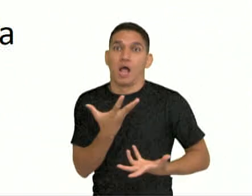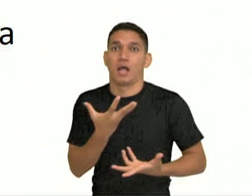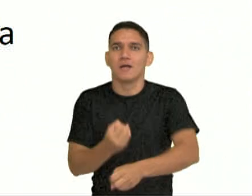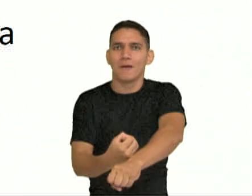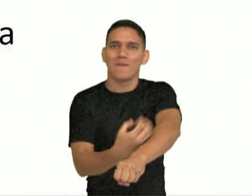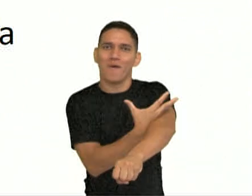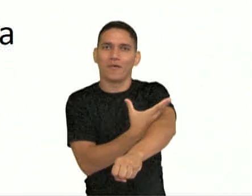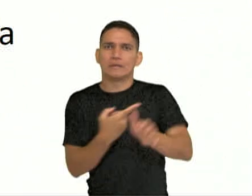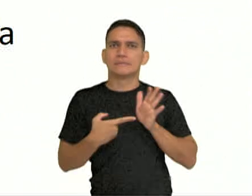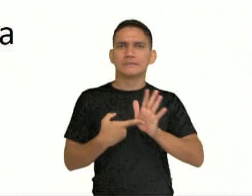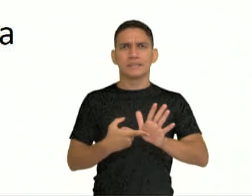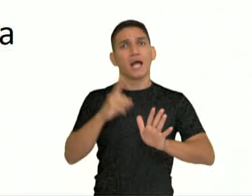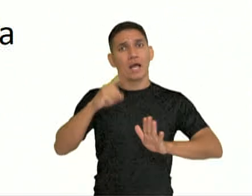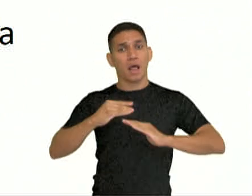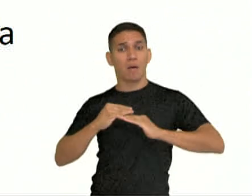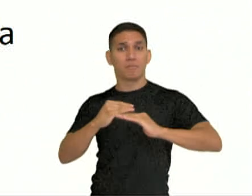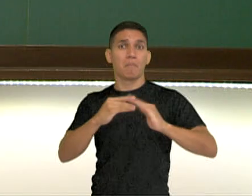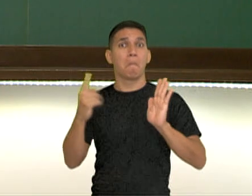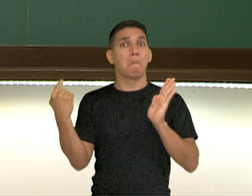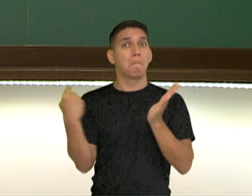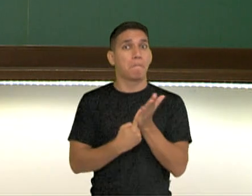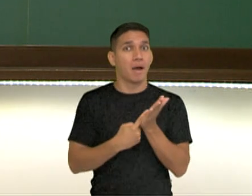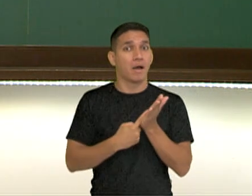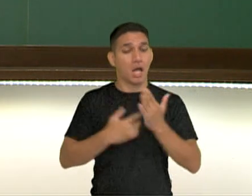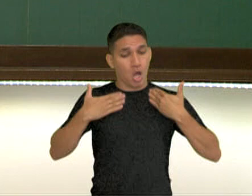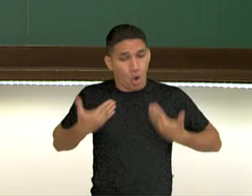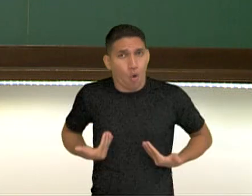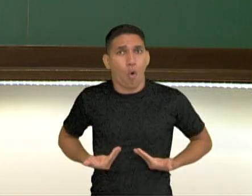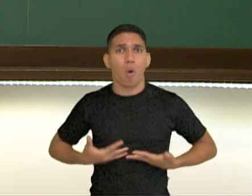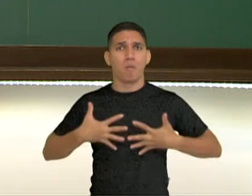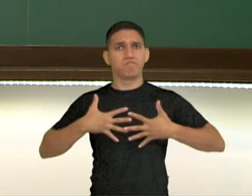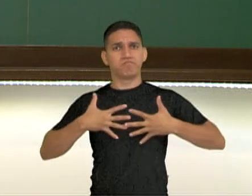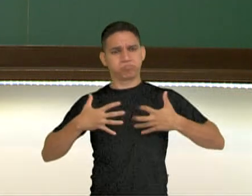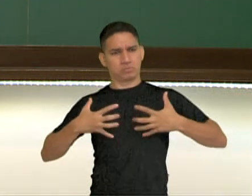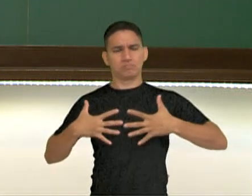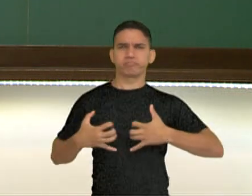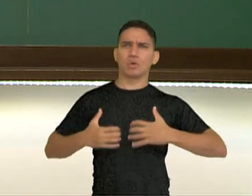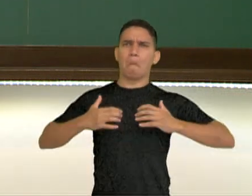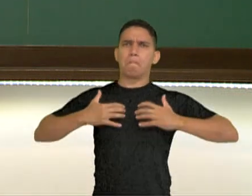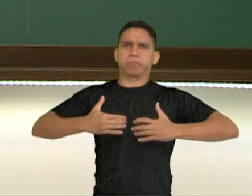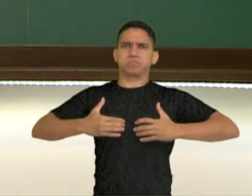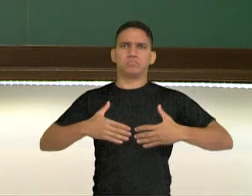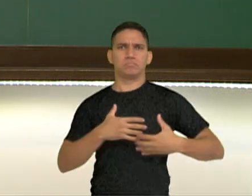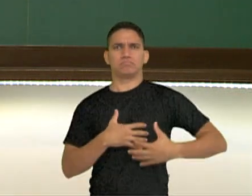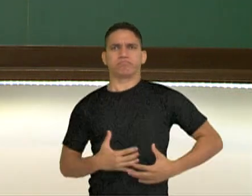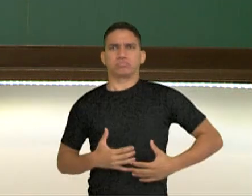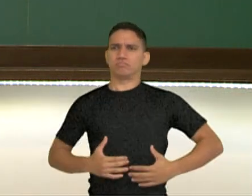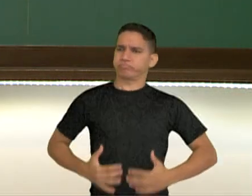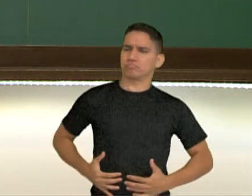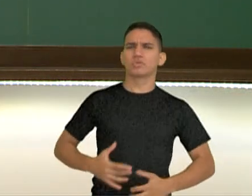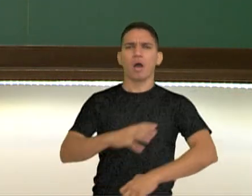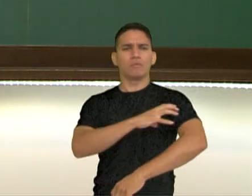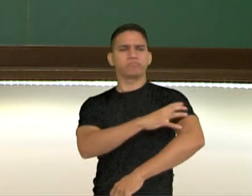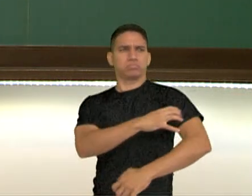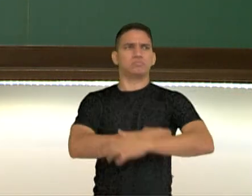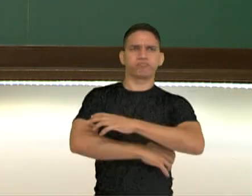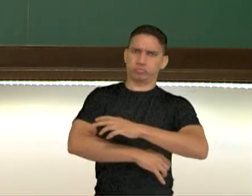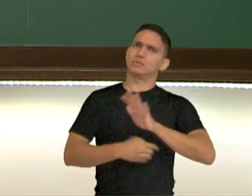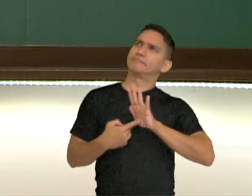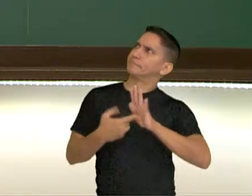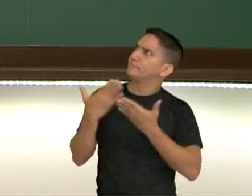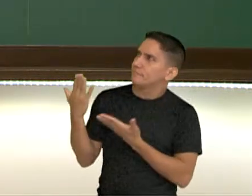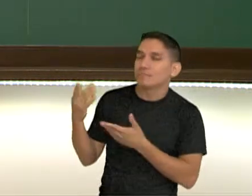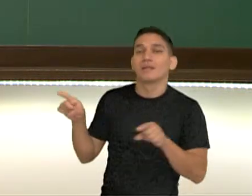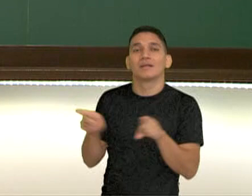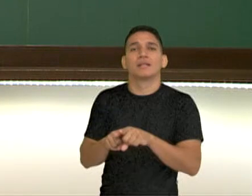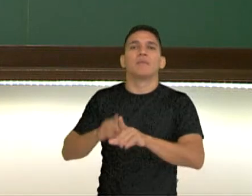feitas. Novamente, um padrão de corpo masculino com a musculatura muito bem definida. Novamente, você tem a figura da